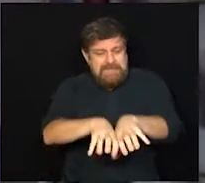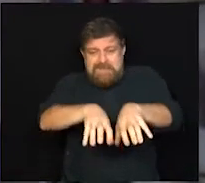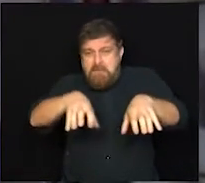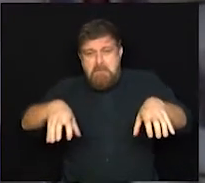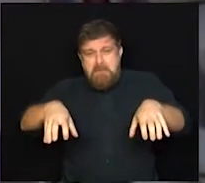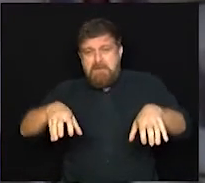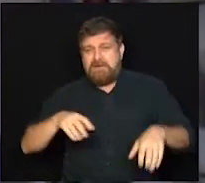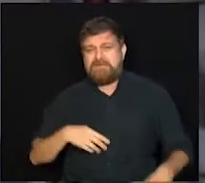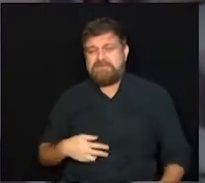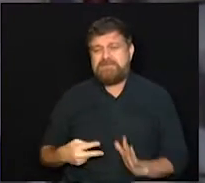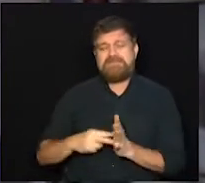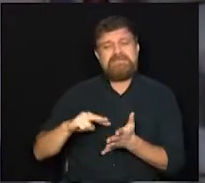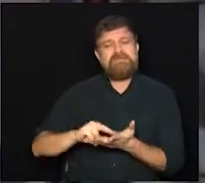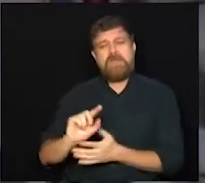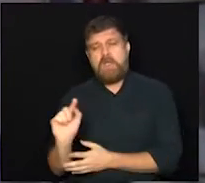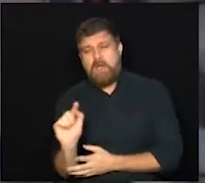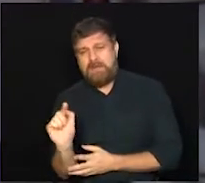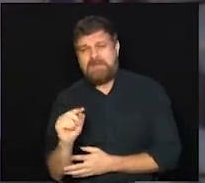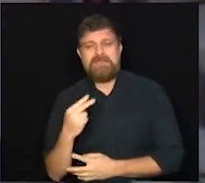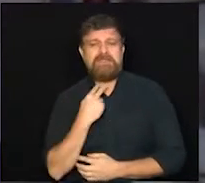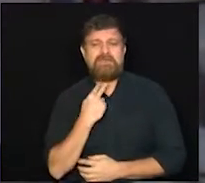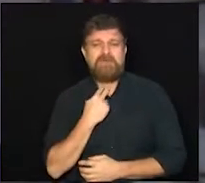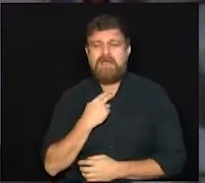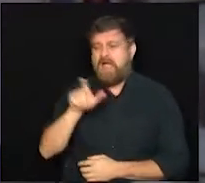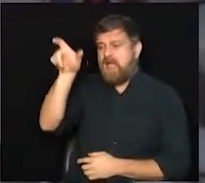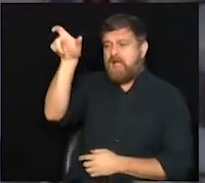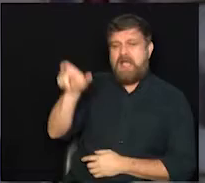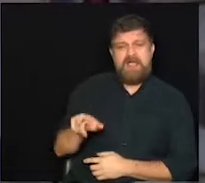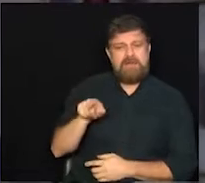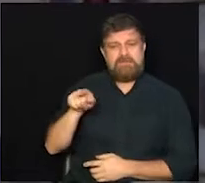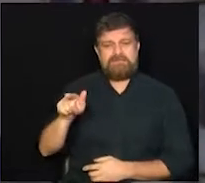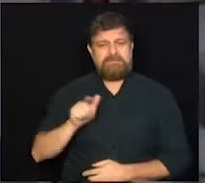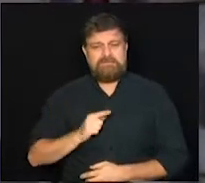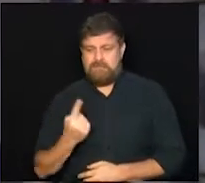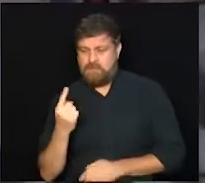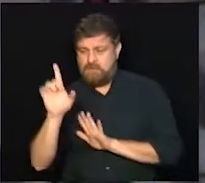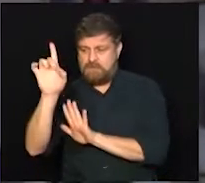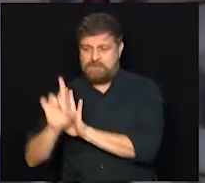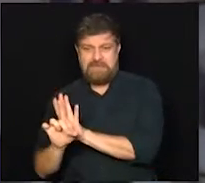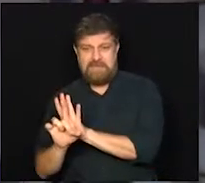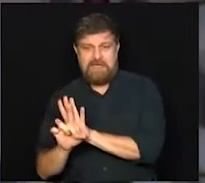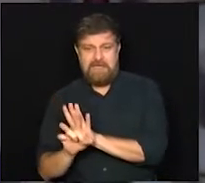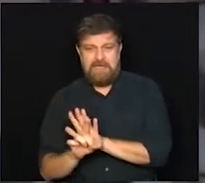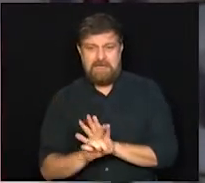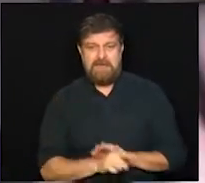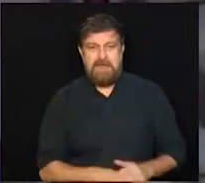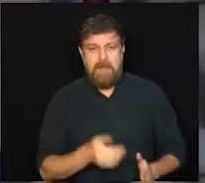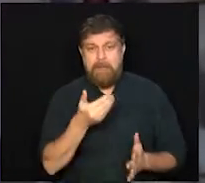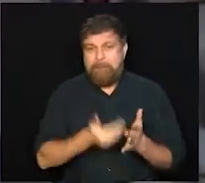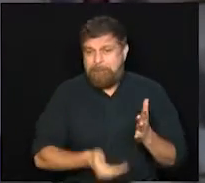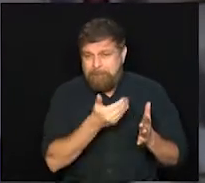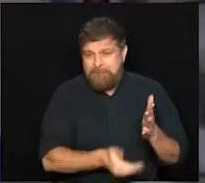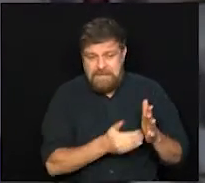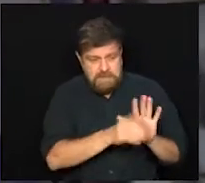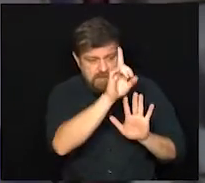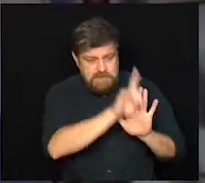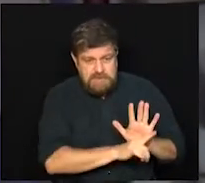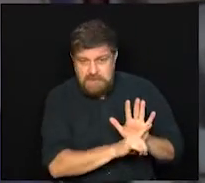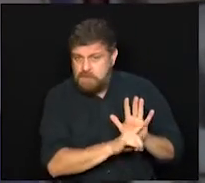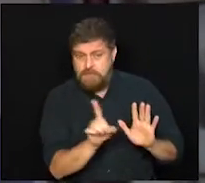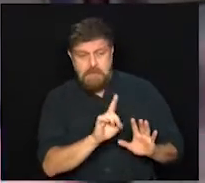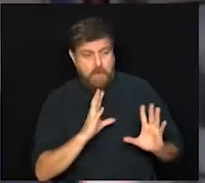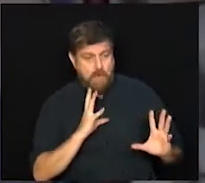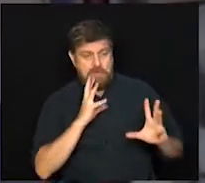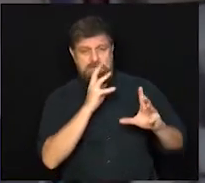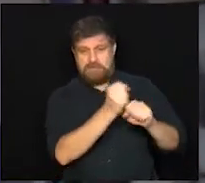indivisibilidade significa que não é o fato de uma pessoa ter um direito que ela perde os direitos sobre todos os outros direitos. Então, os